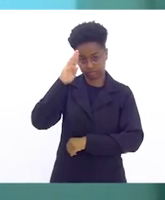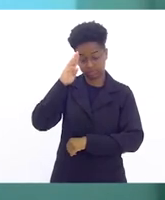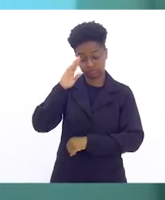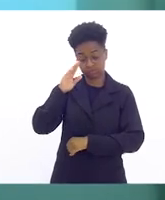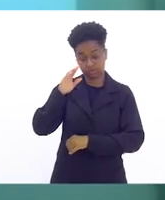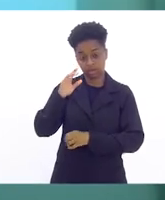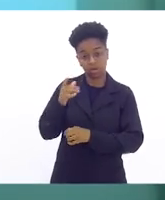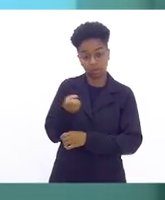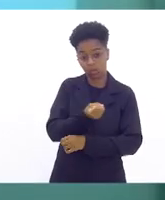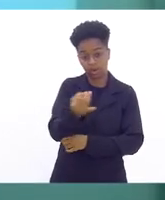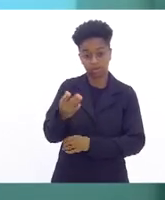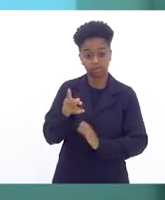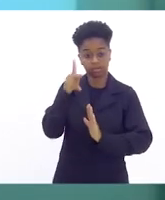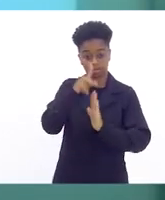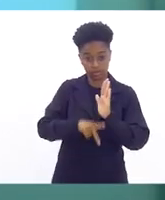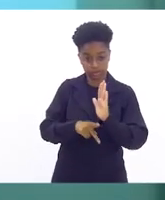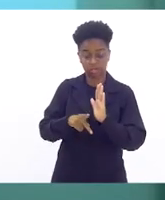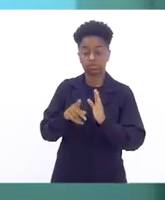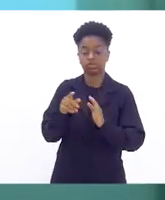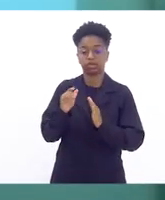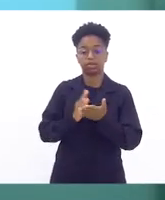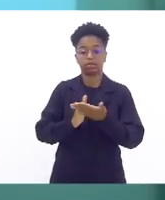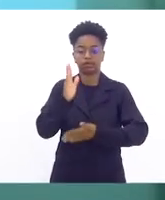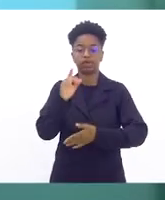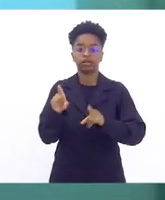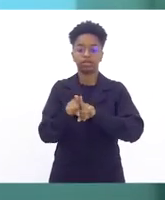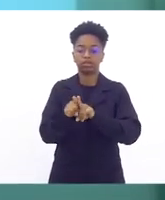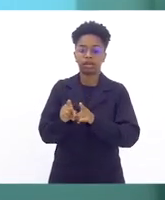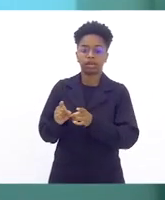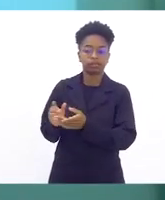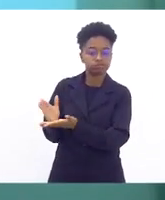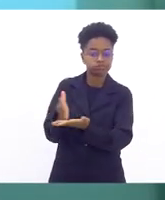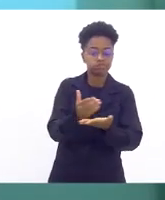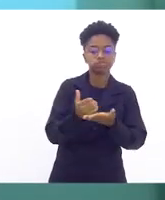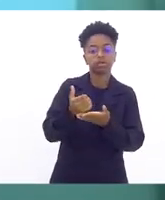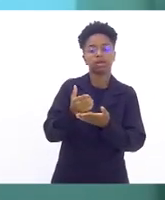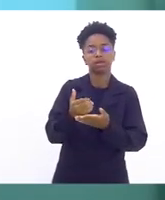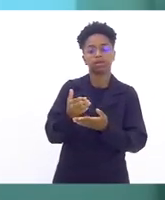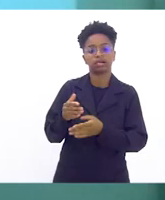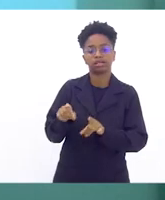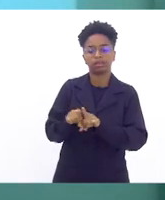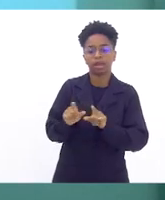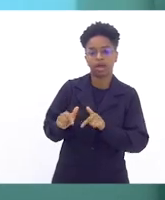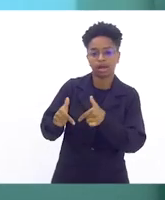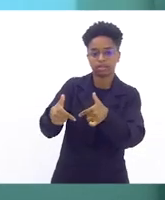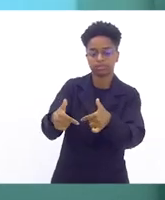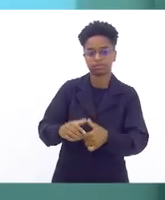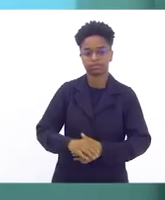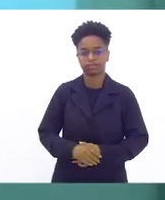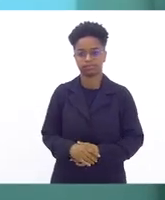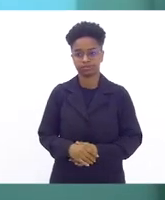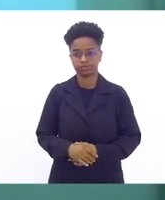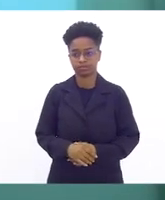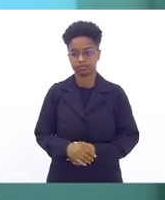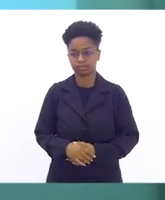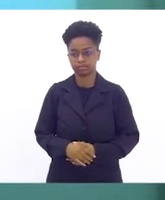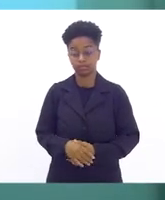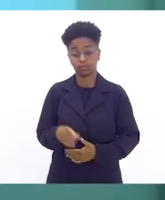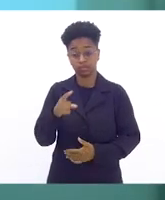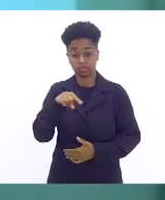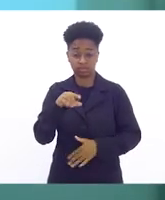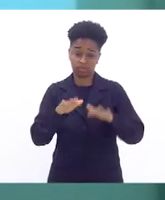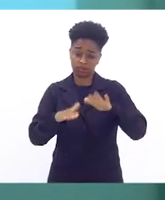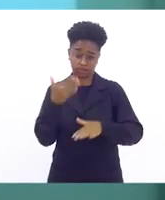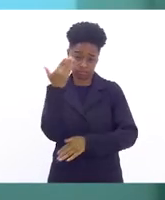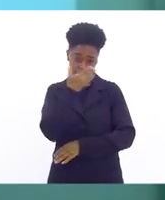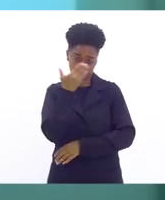aprovados e inícios de em execução hoje senhores pode não